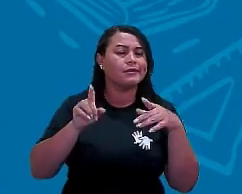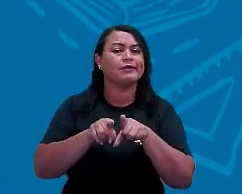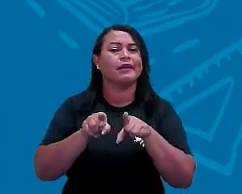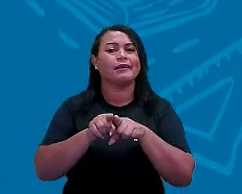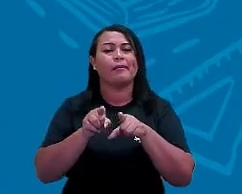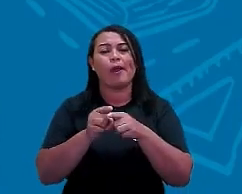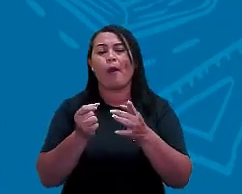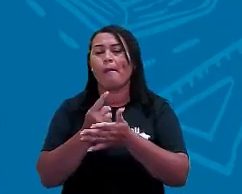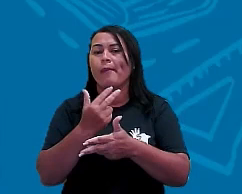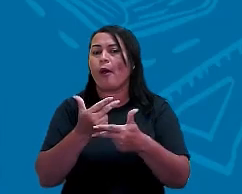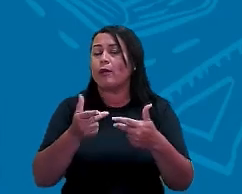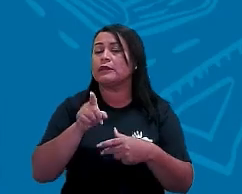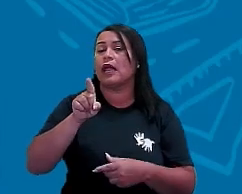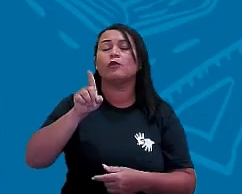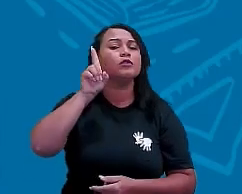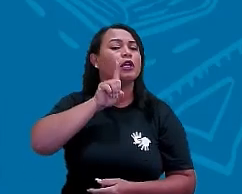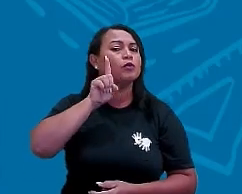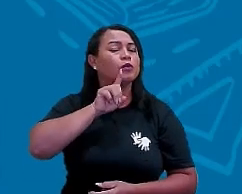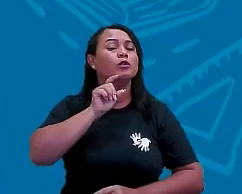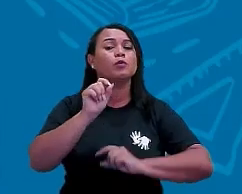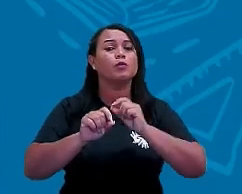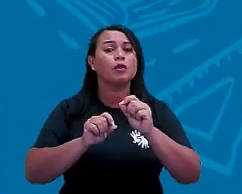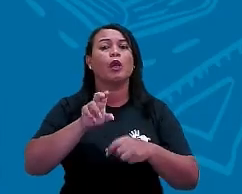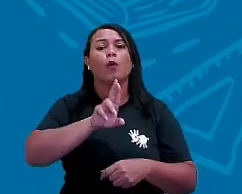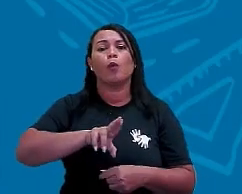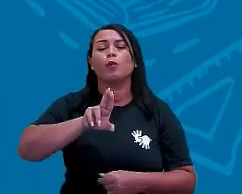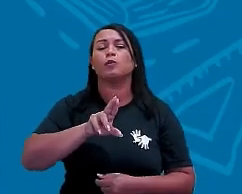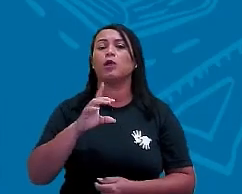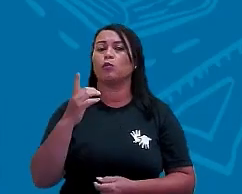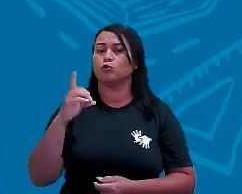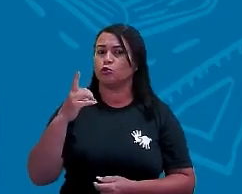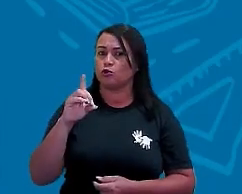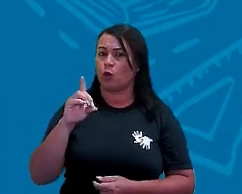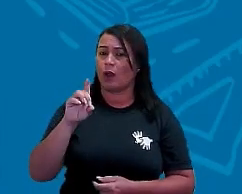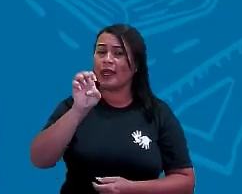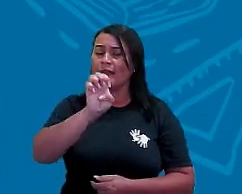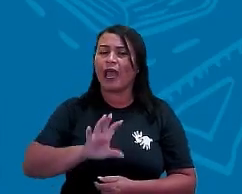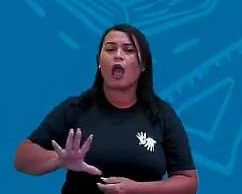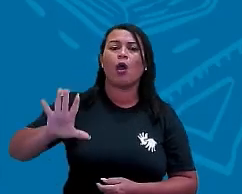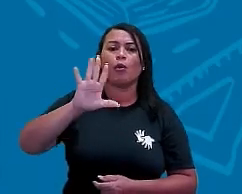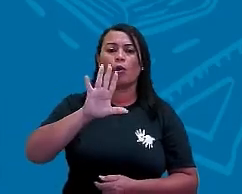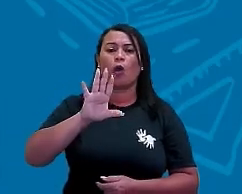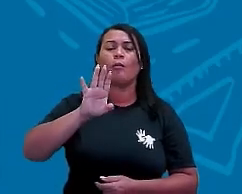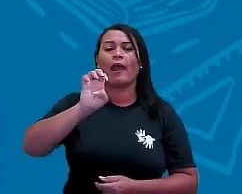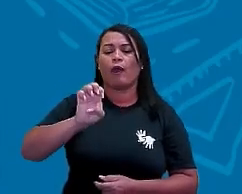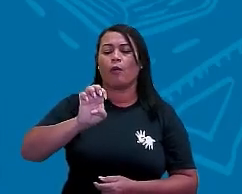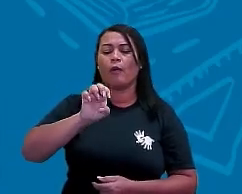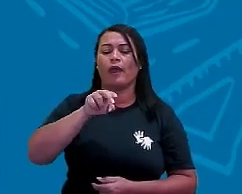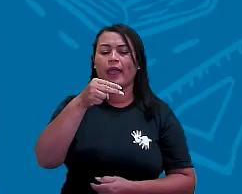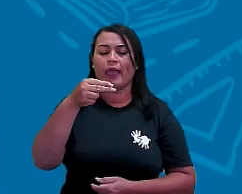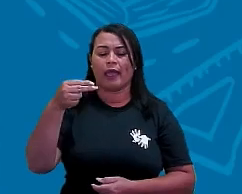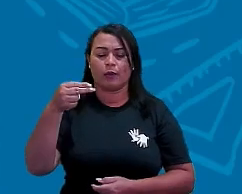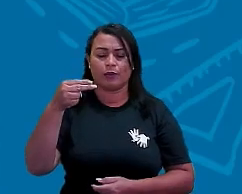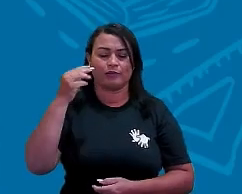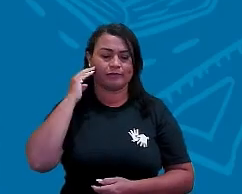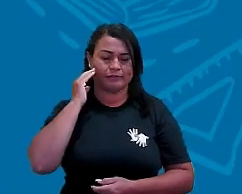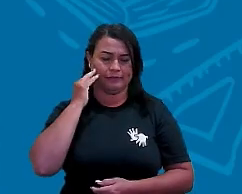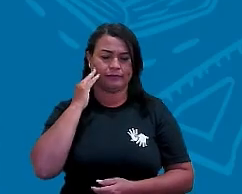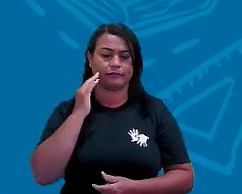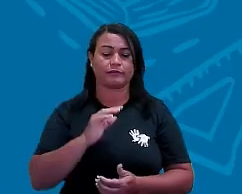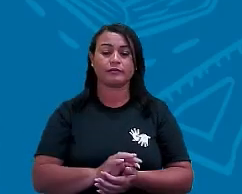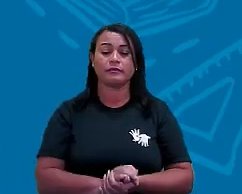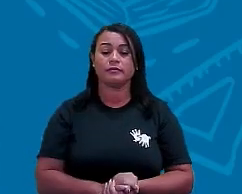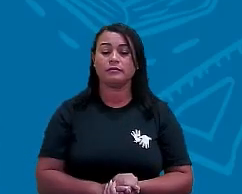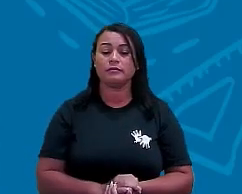nos Estados Unidos eles usam dólar e lá na Europa, em alguns países, eles utilizam o euro, tá certo?